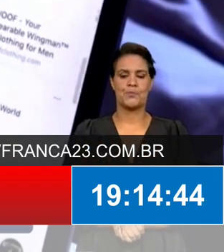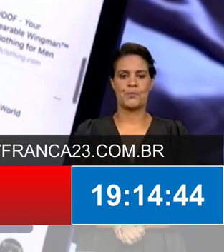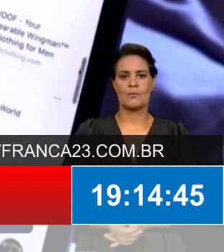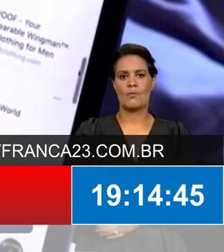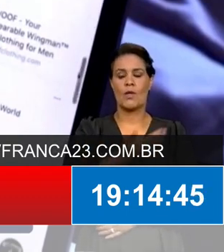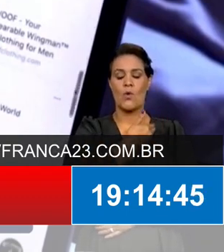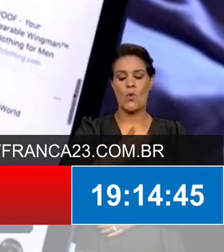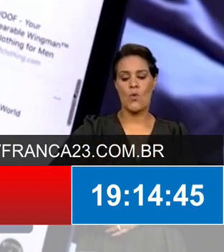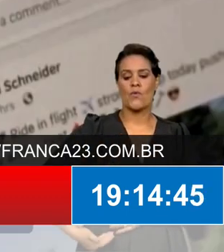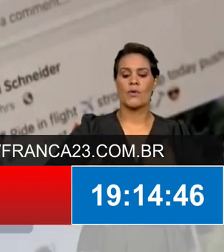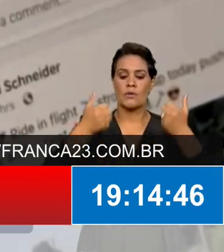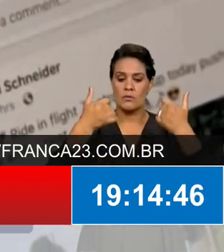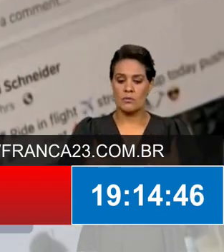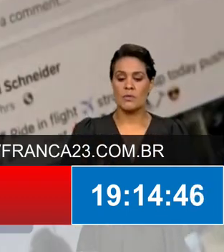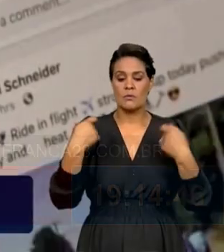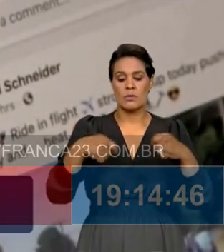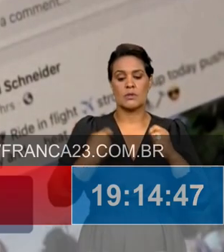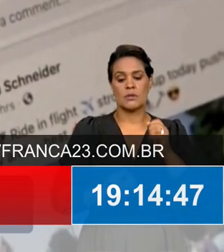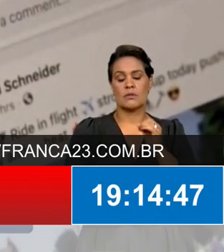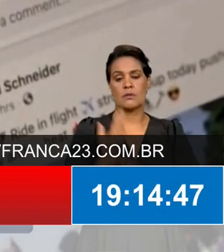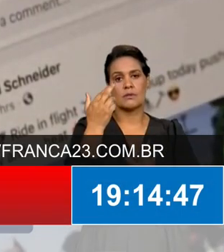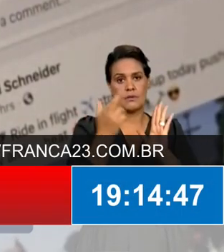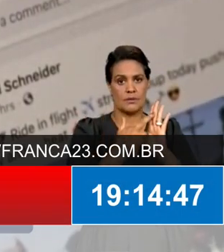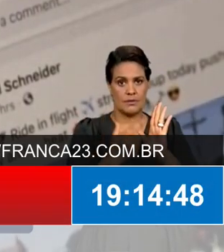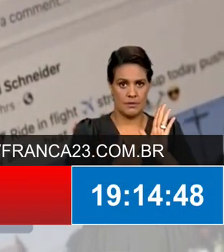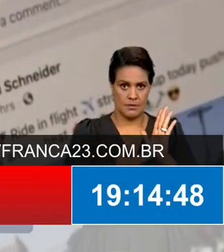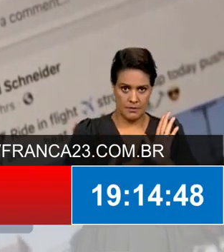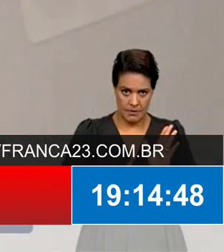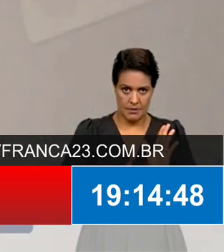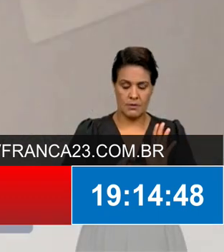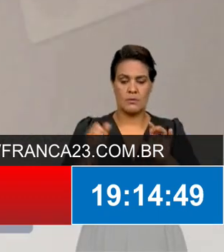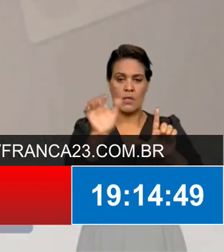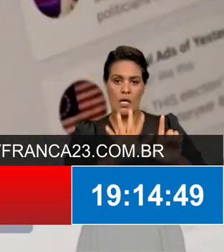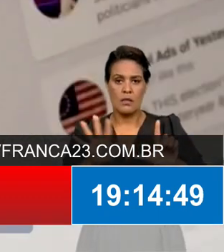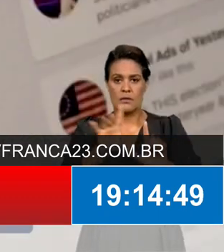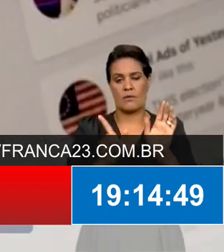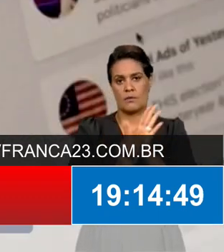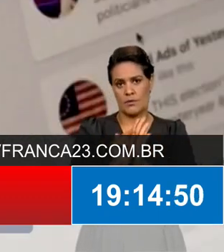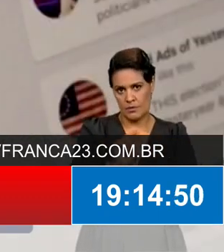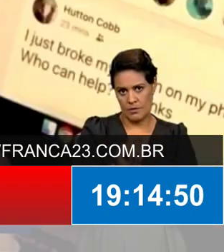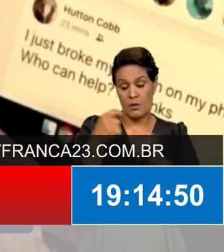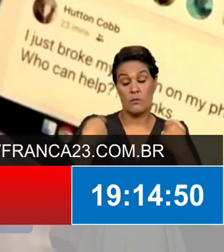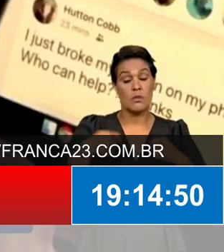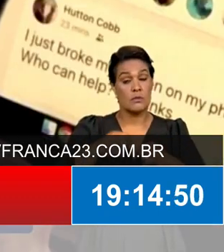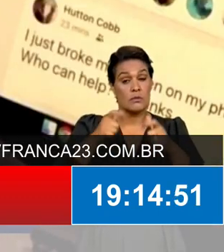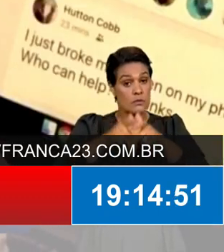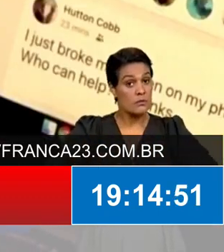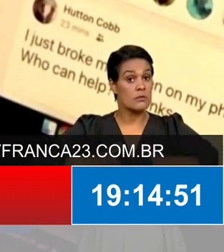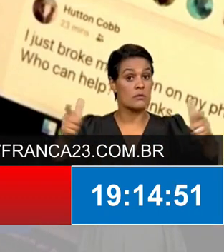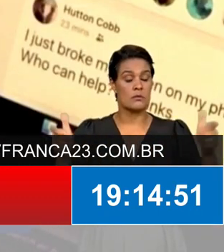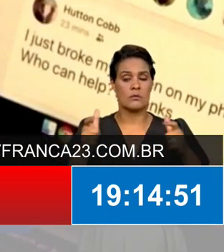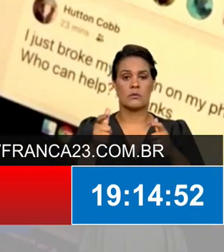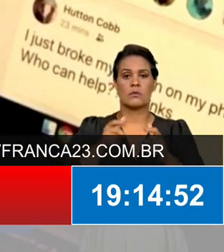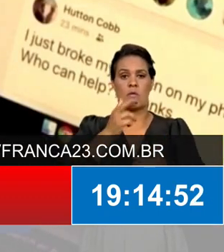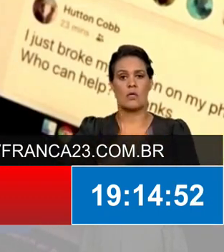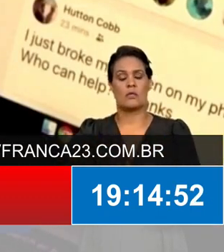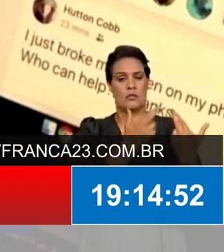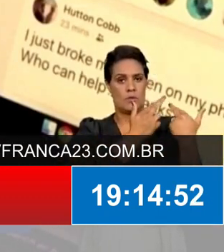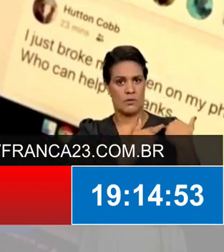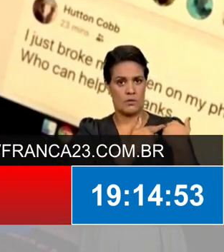para as plataformas digitais é um tema prioritário. A ideia é aumentar a responsabilidade administrativa e cívica